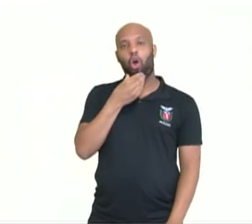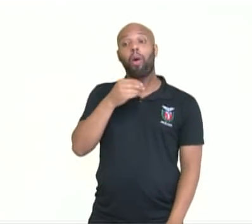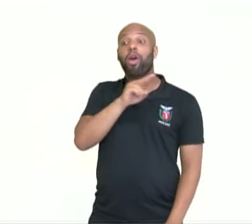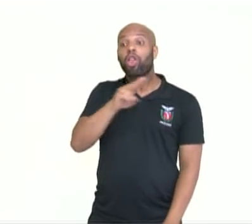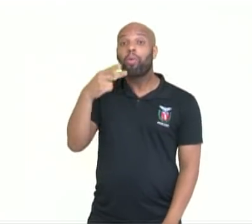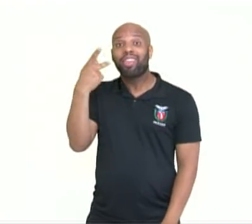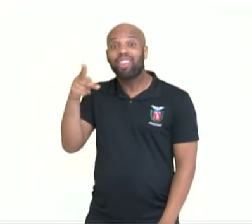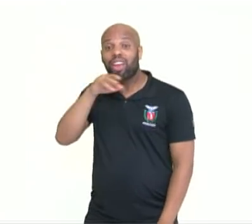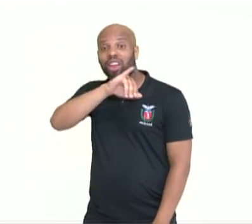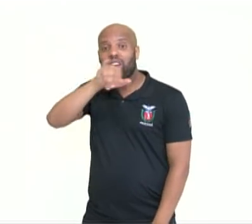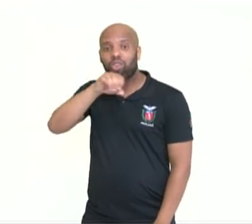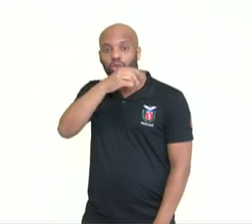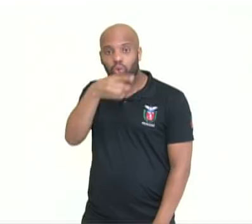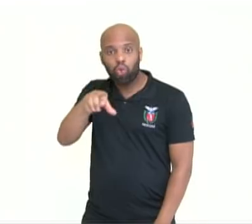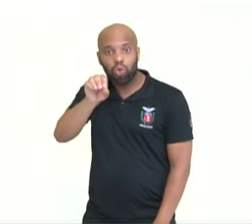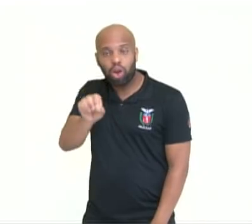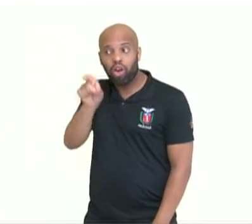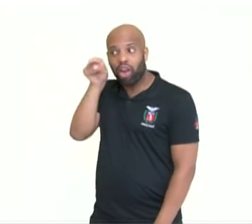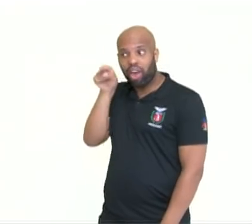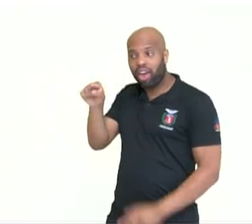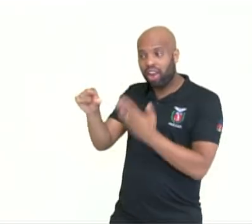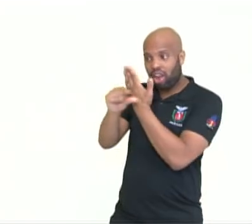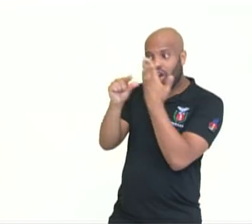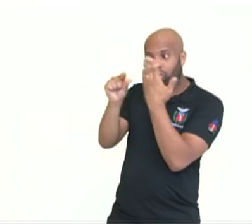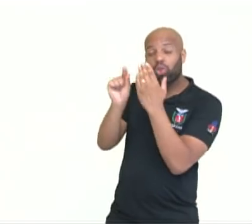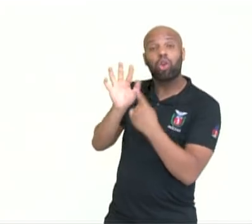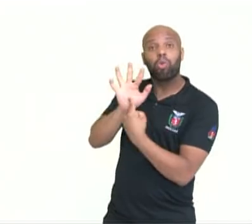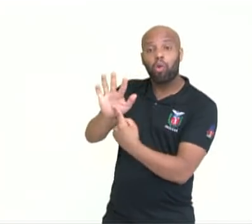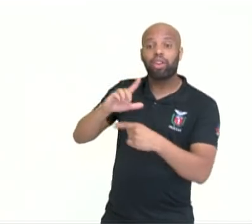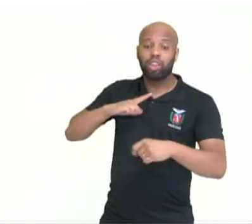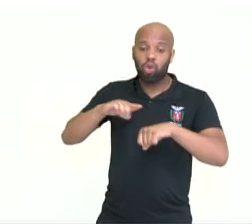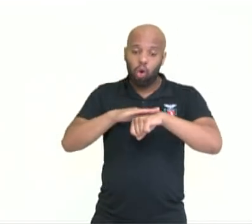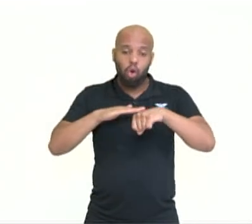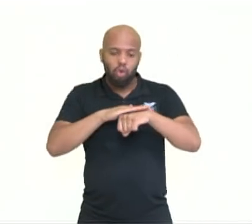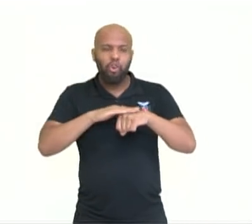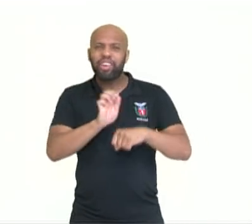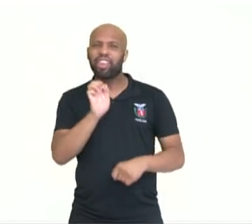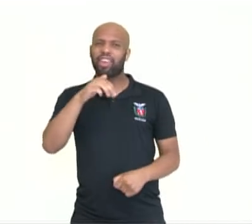no qual o autor apresenta uma conversa entre os sinais de